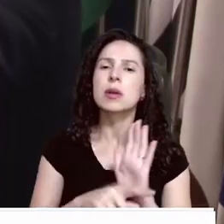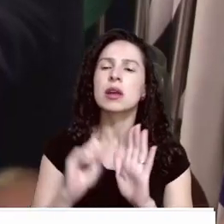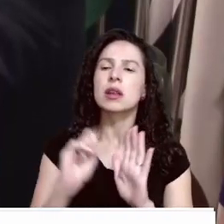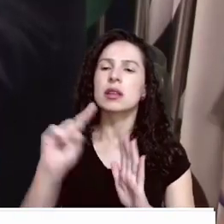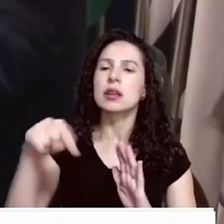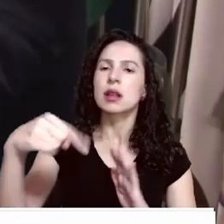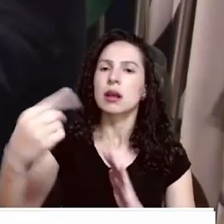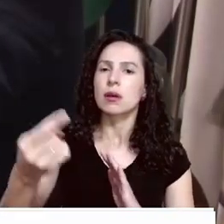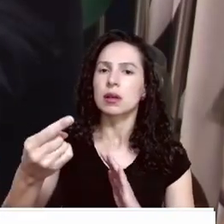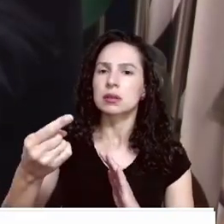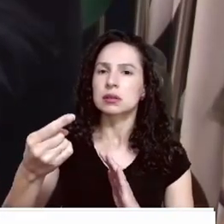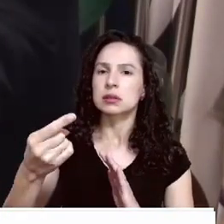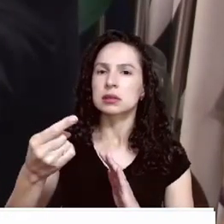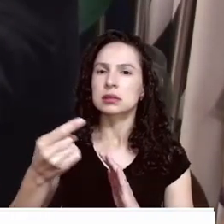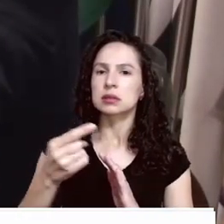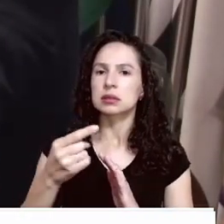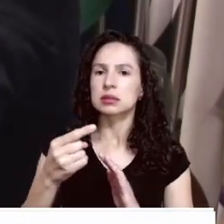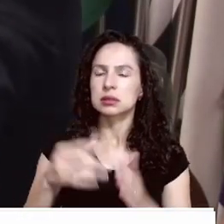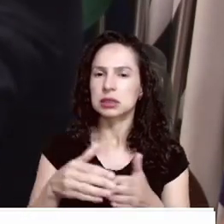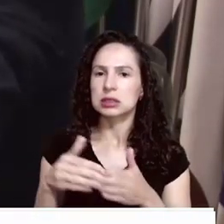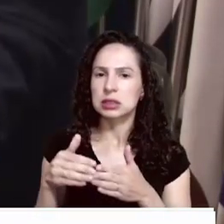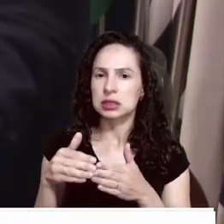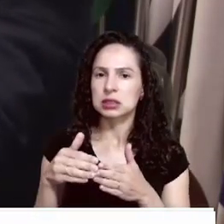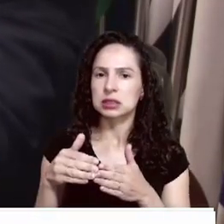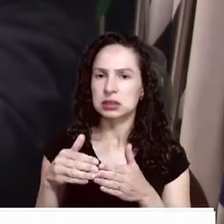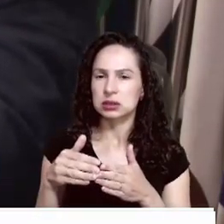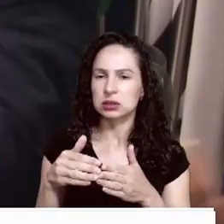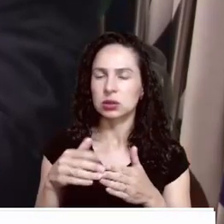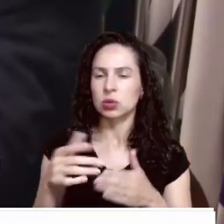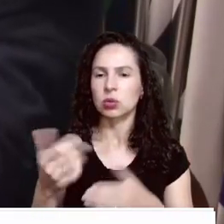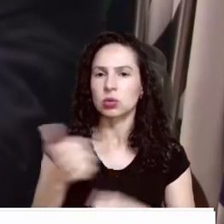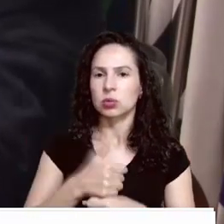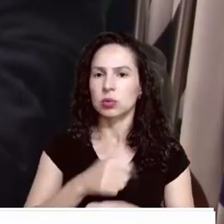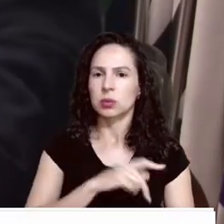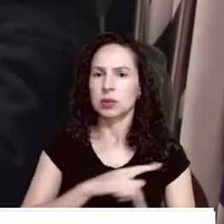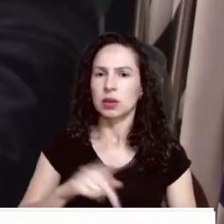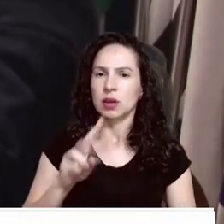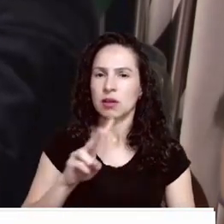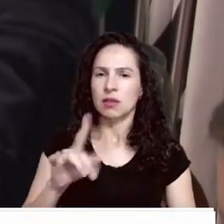recesso o próximo presidente vai estar do parágrafo 5º?